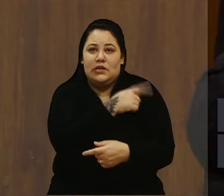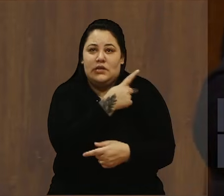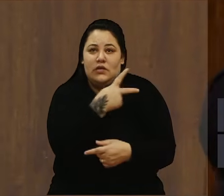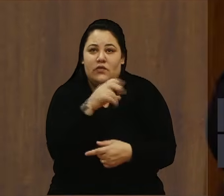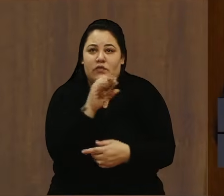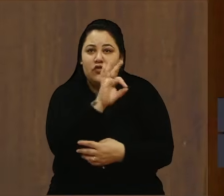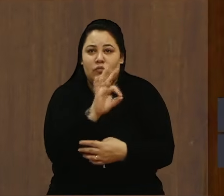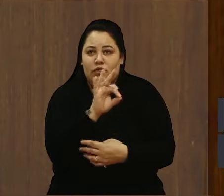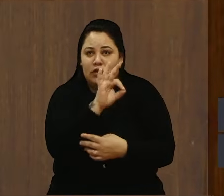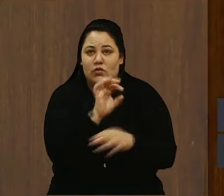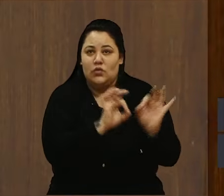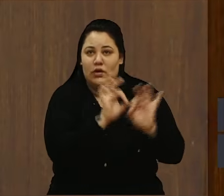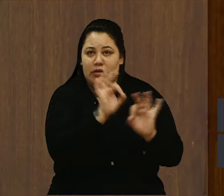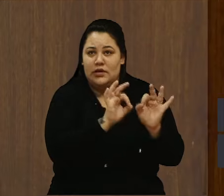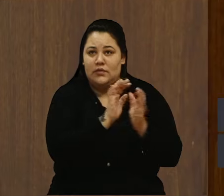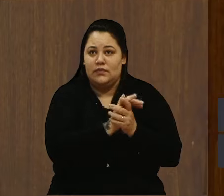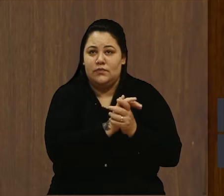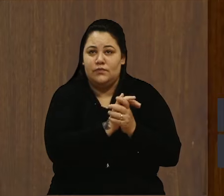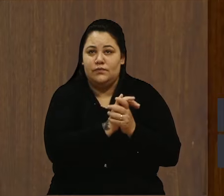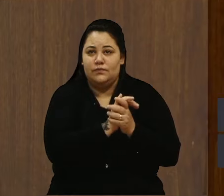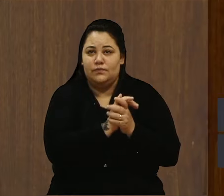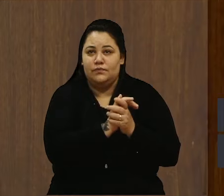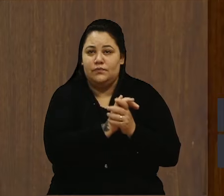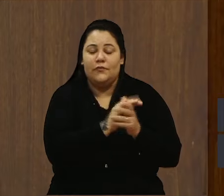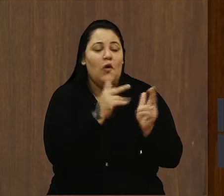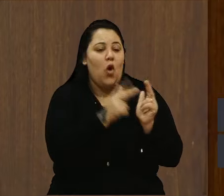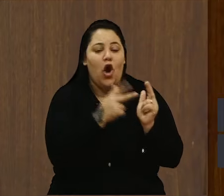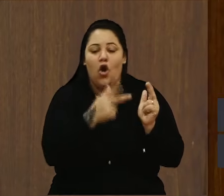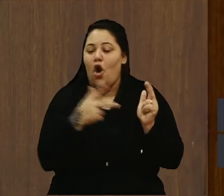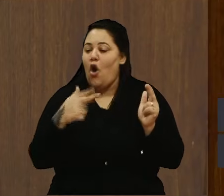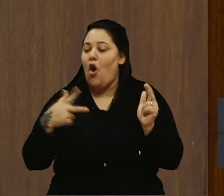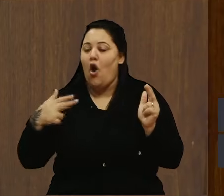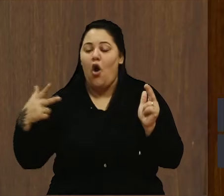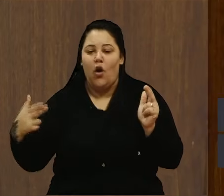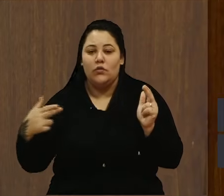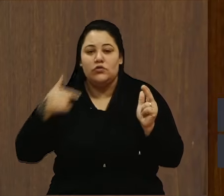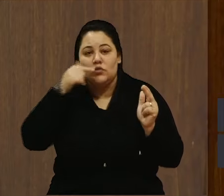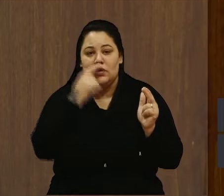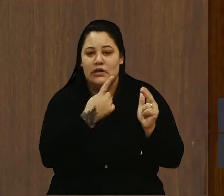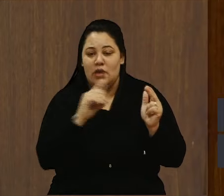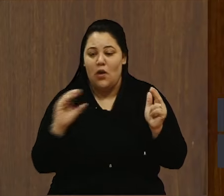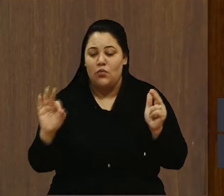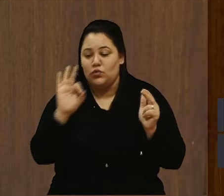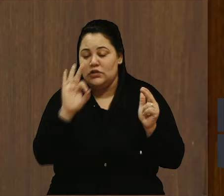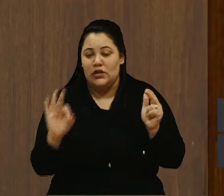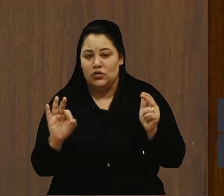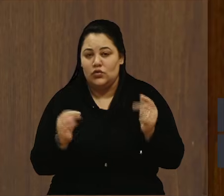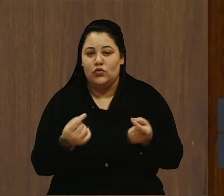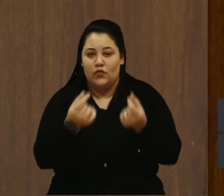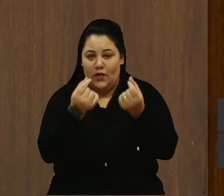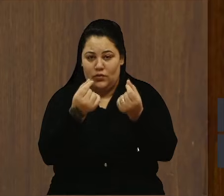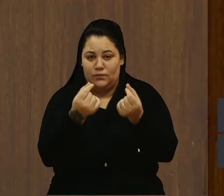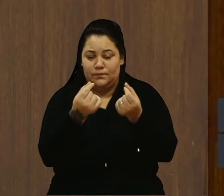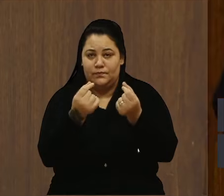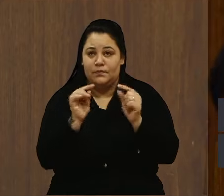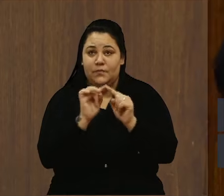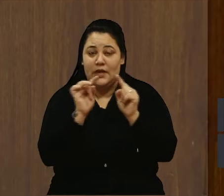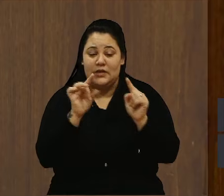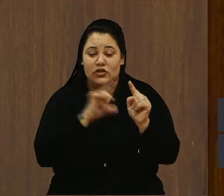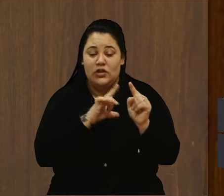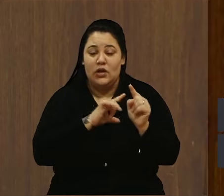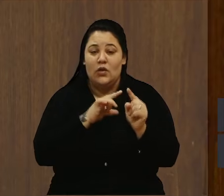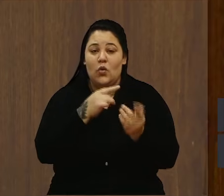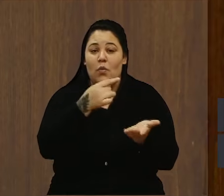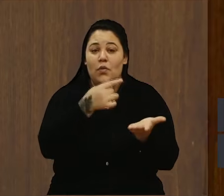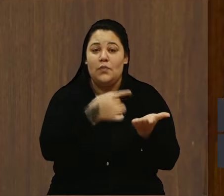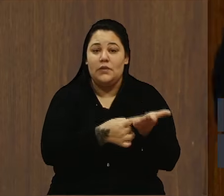120% do planejado. Posteriormente vai fazendo cortes, nós chegamos em 100% do valor da execução. Só que nós temos o índice de